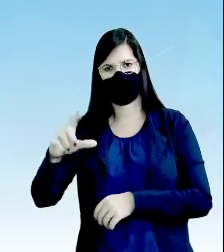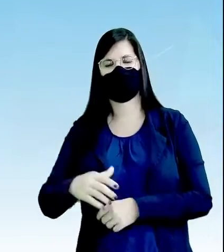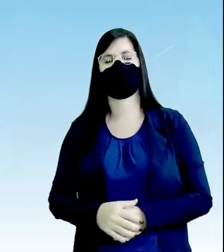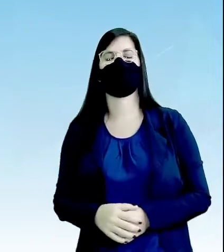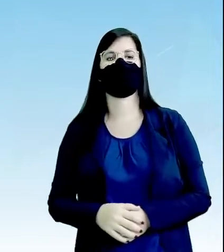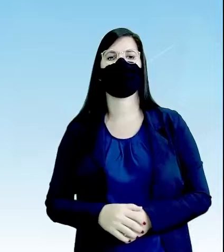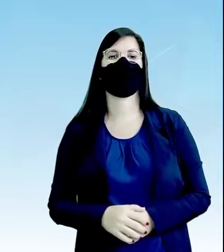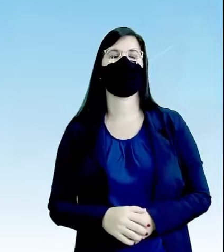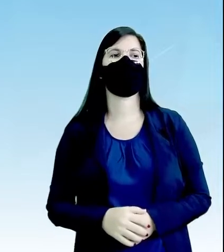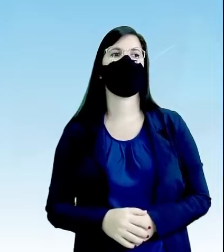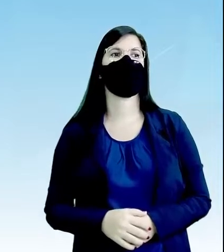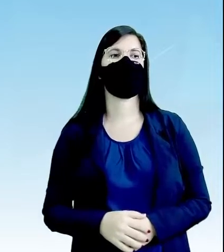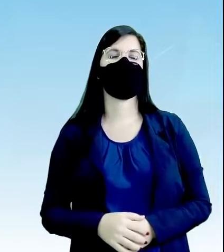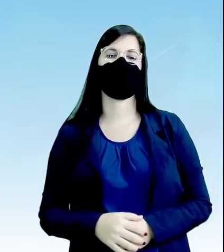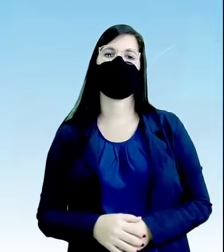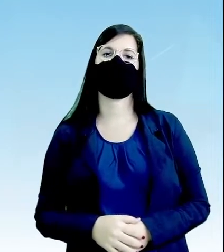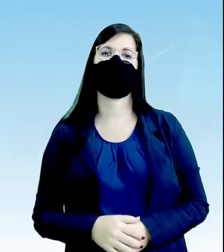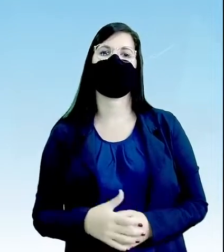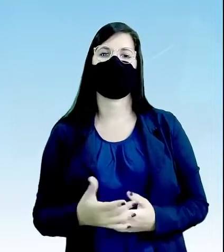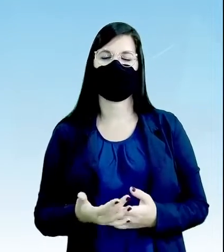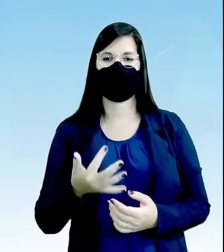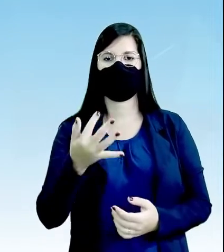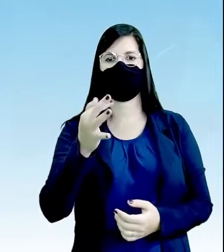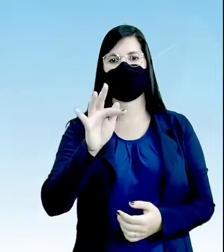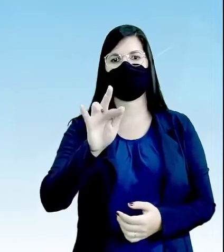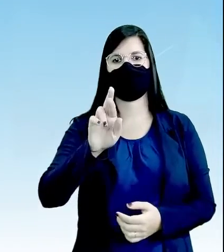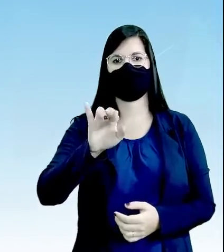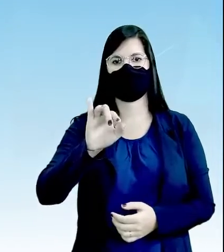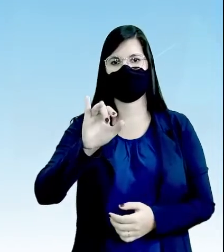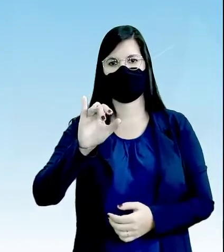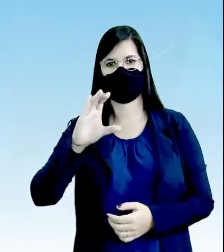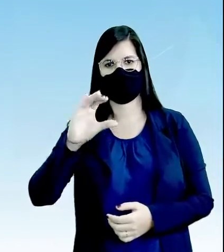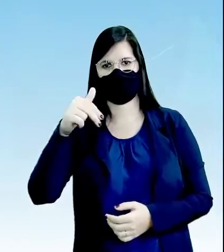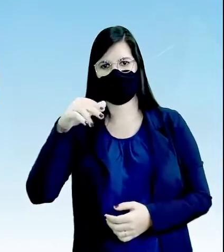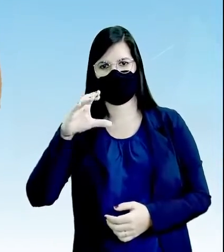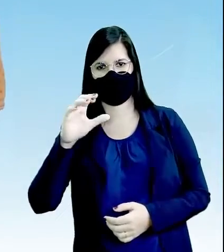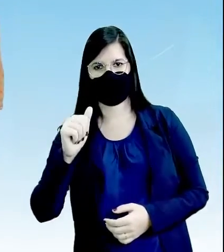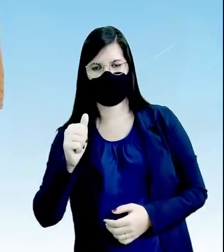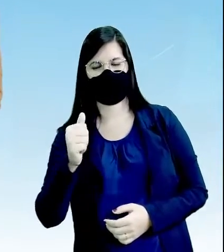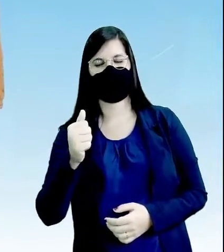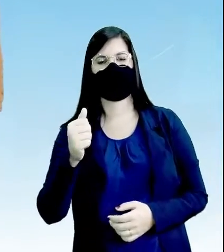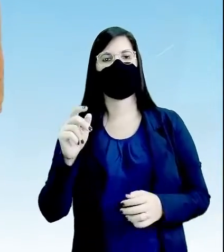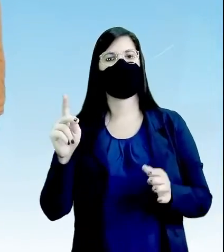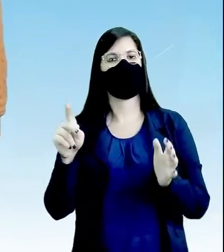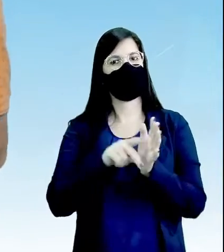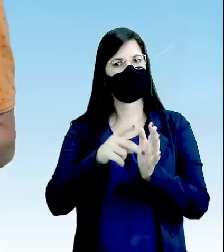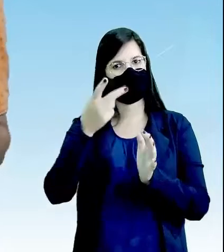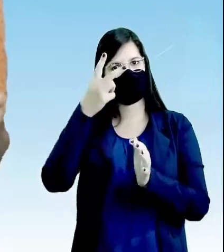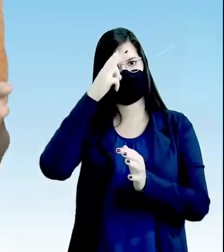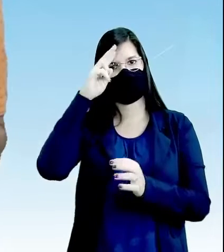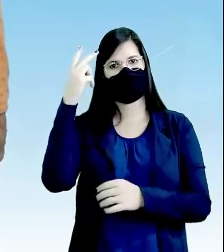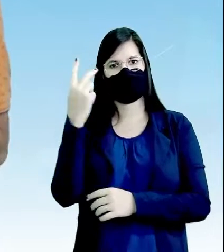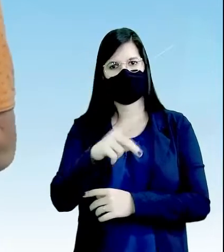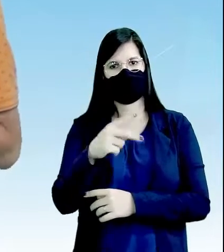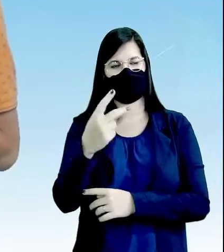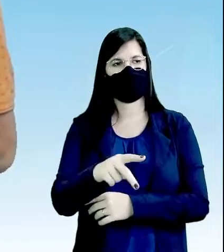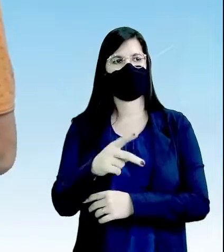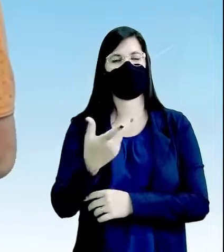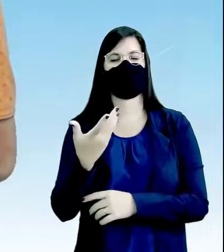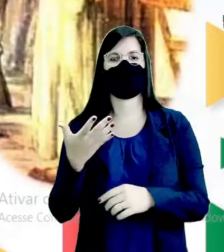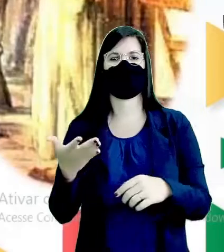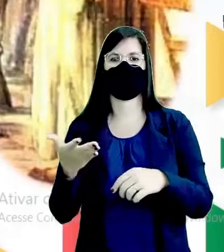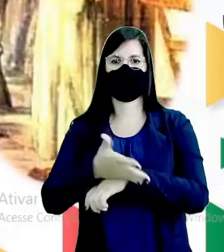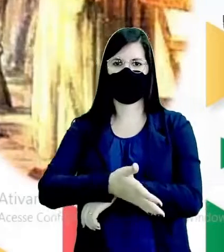é verdade. Então vamos lá aqui. Frei Caneca, não é isso? Um pouco Exatamente. mais da biografia, né, É professor? verdade. Ele já entrou